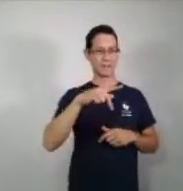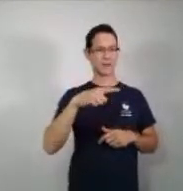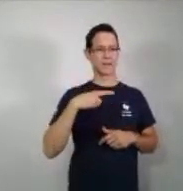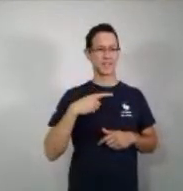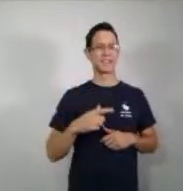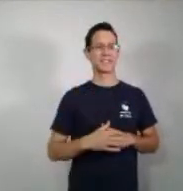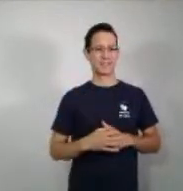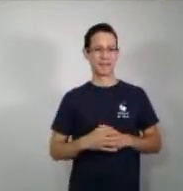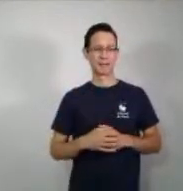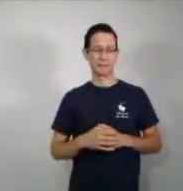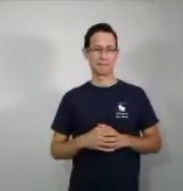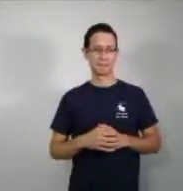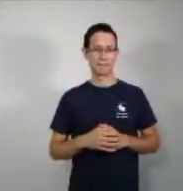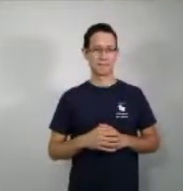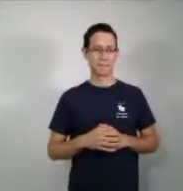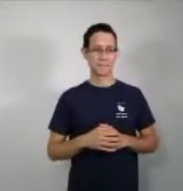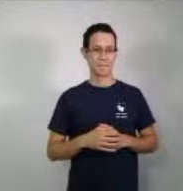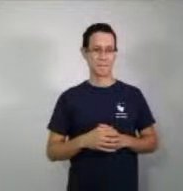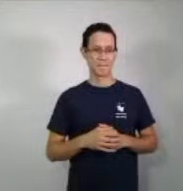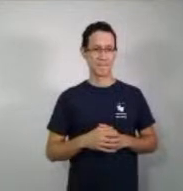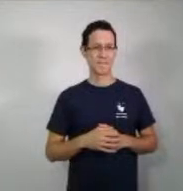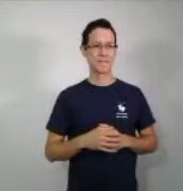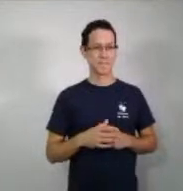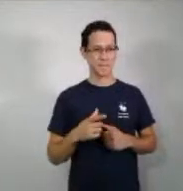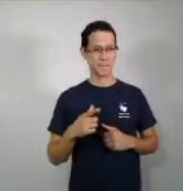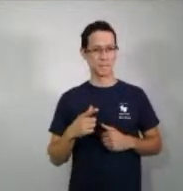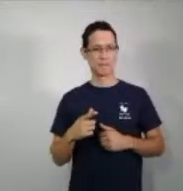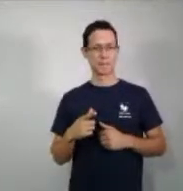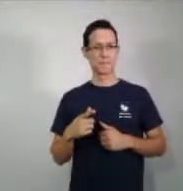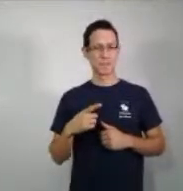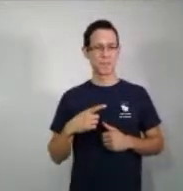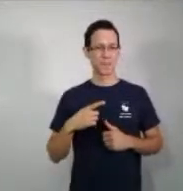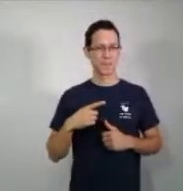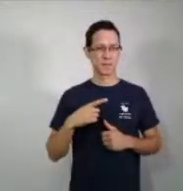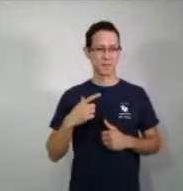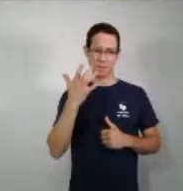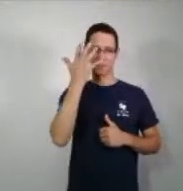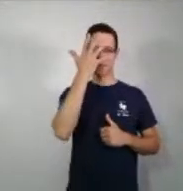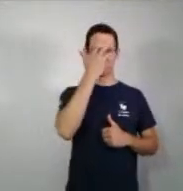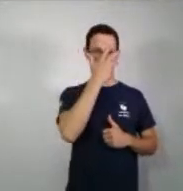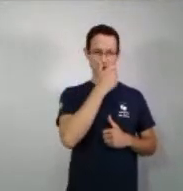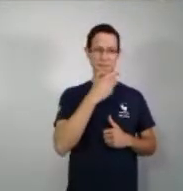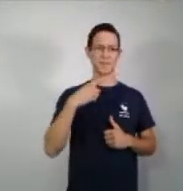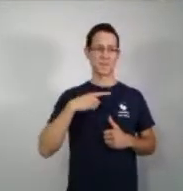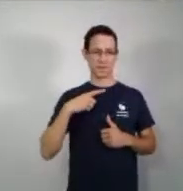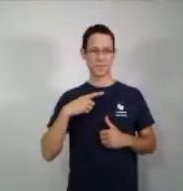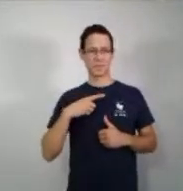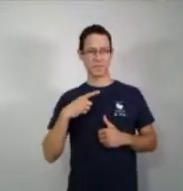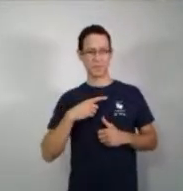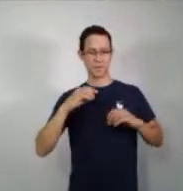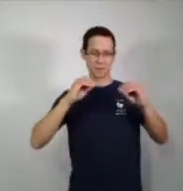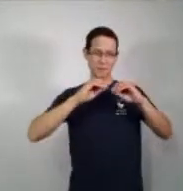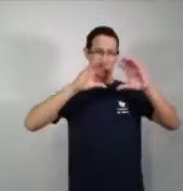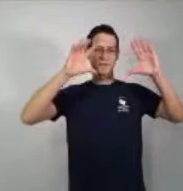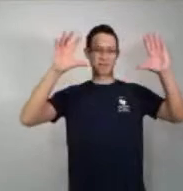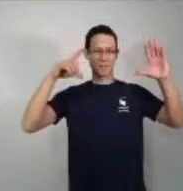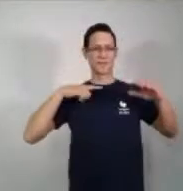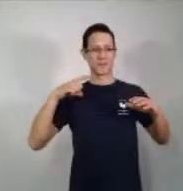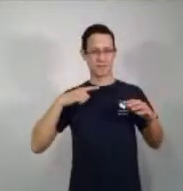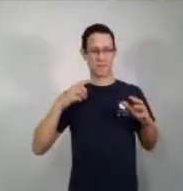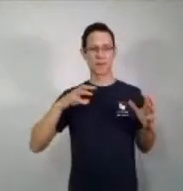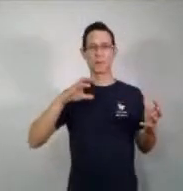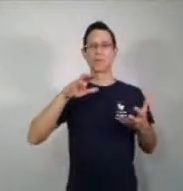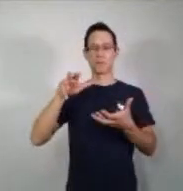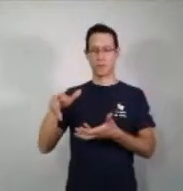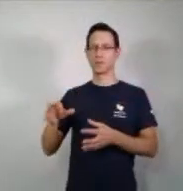que saiu É uma pela figura Bazar, fantástica e exato. está aí, né, embelezando e iluminando o mundo. Realmente,